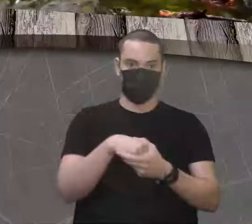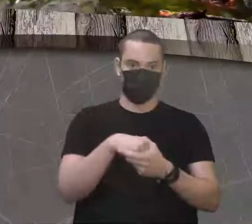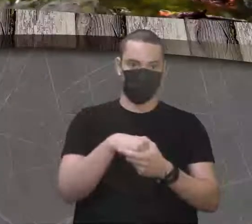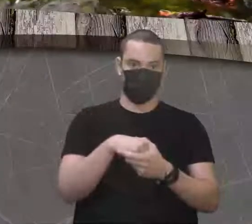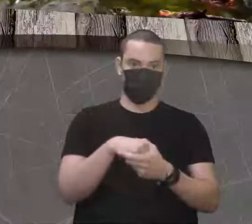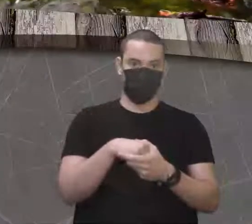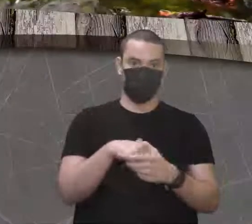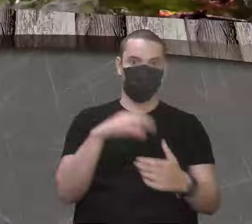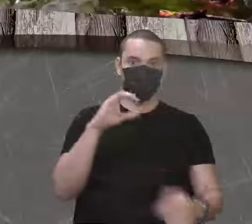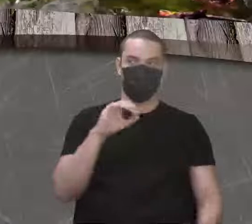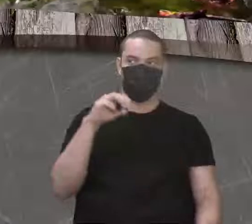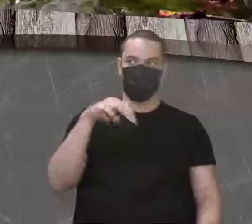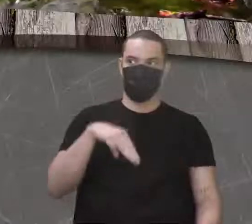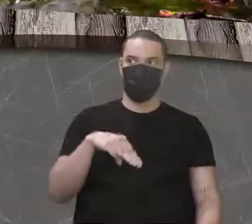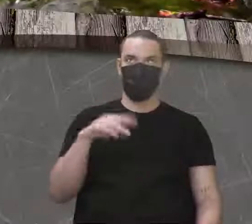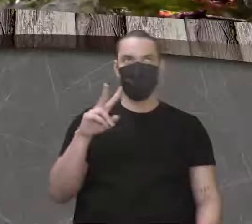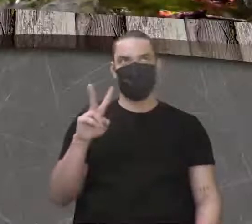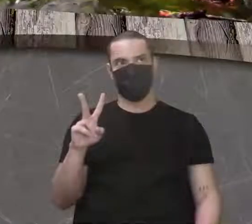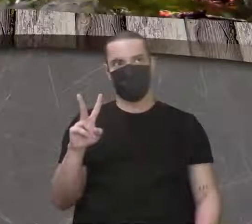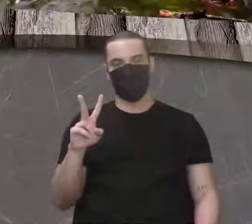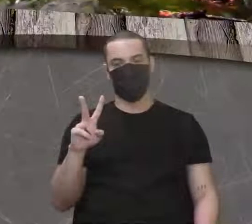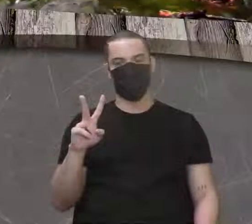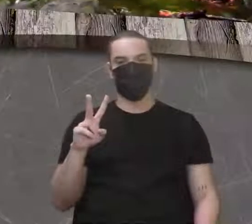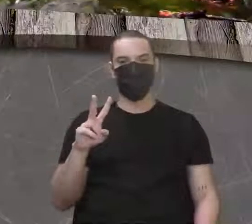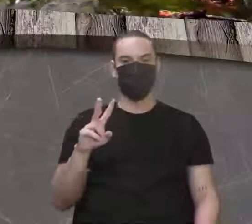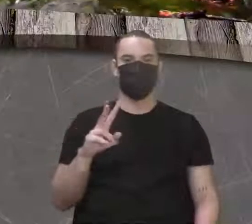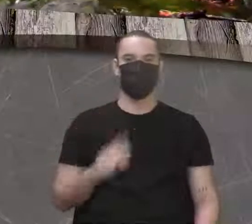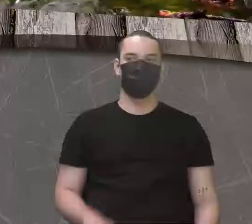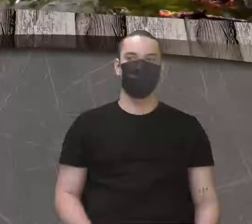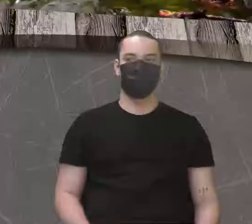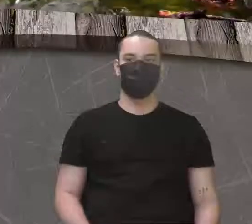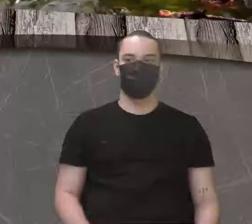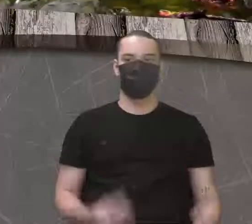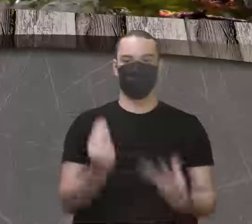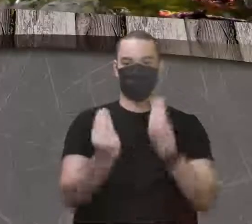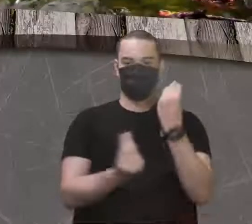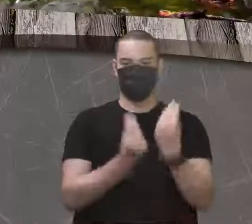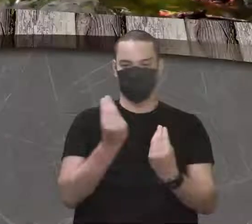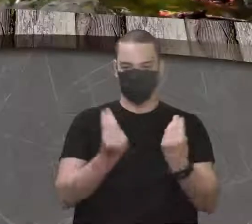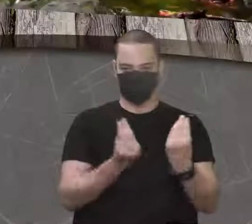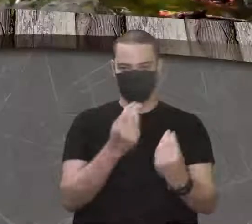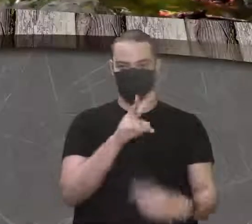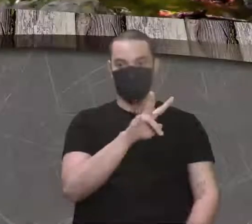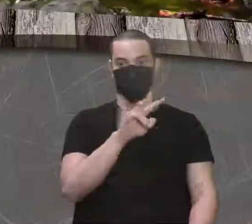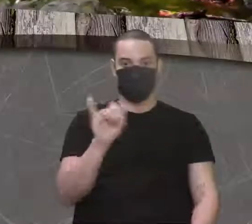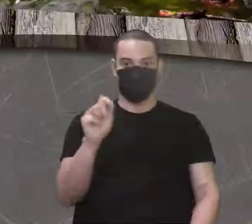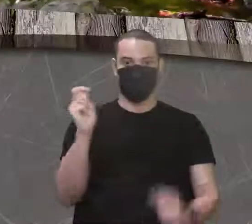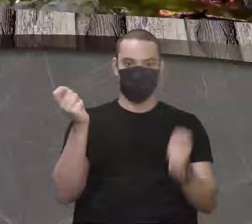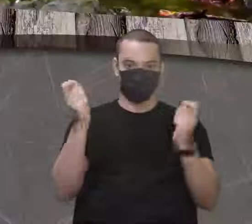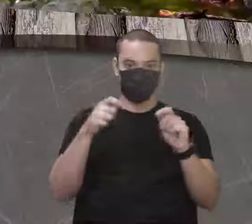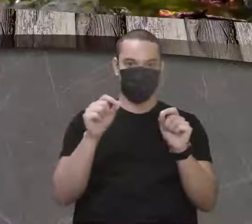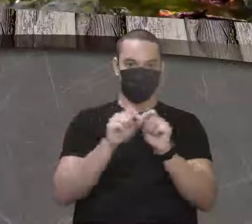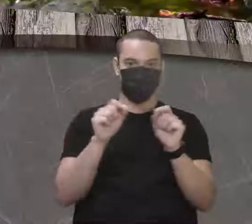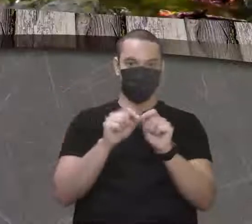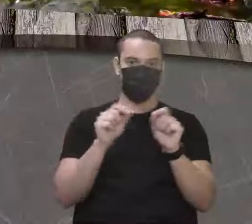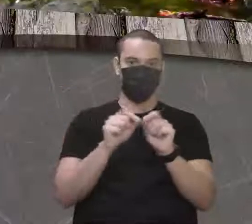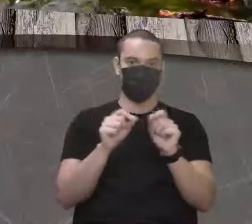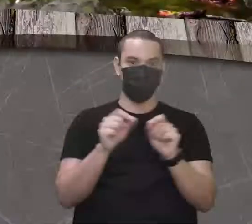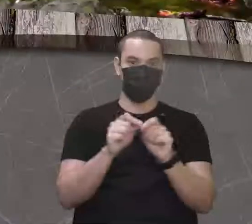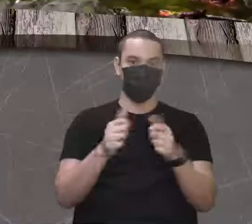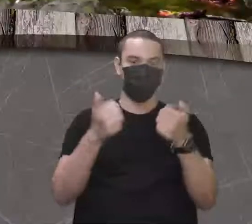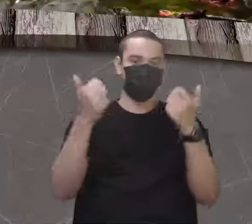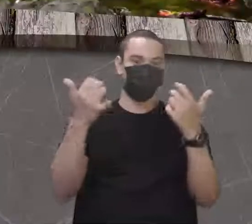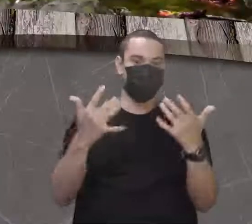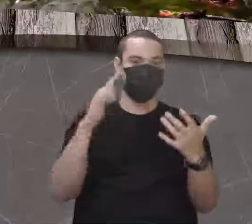É OMV mesmo, organismo geneticamente, é isso aí. Como é que ele vai, como é que eu consigo fazer essas expressões?